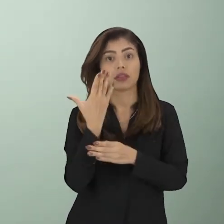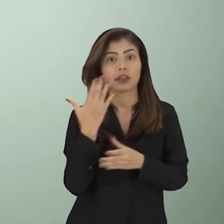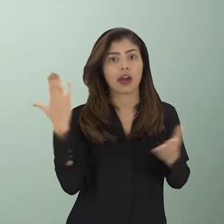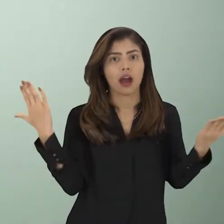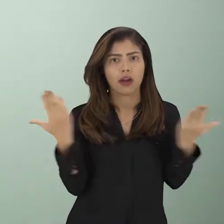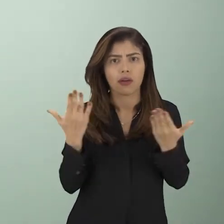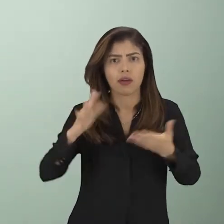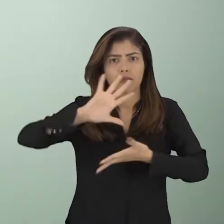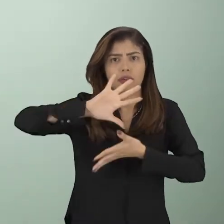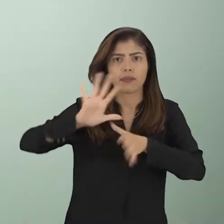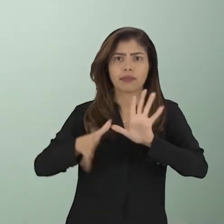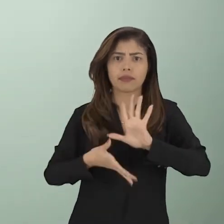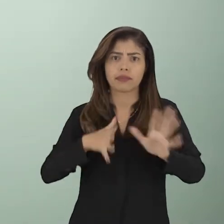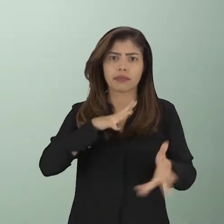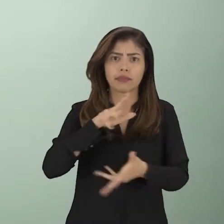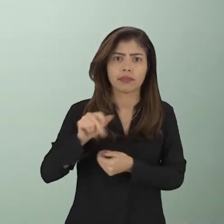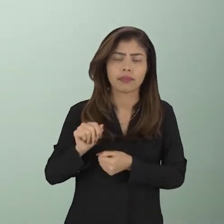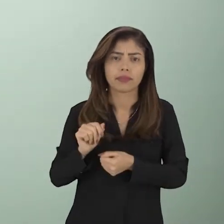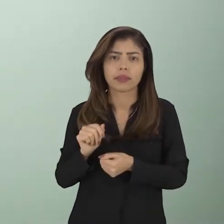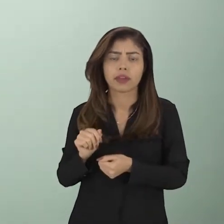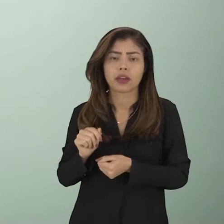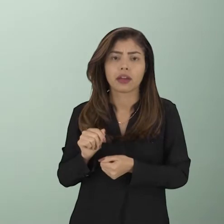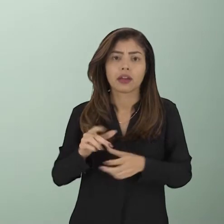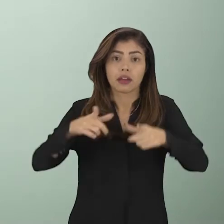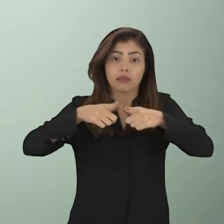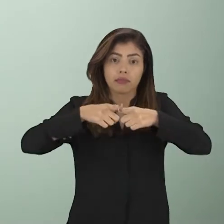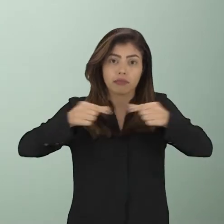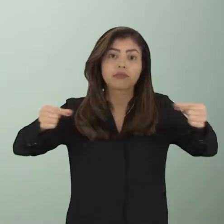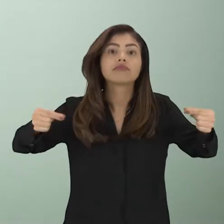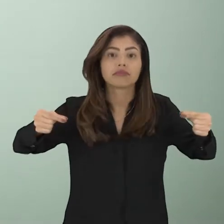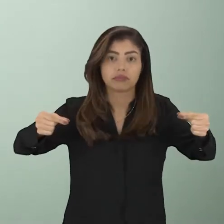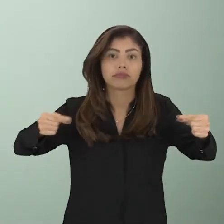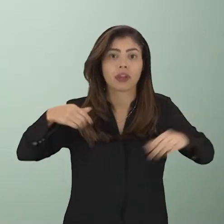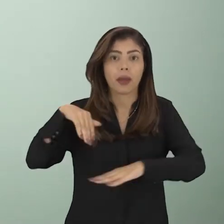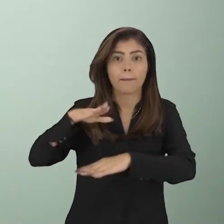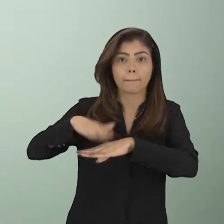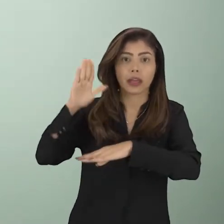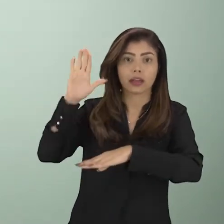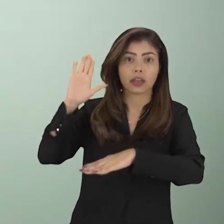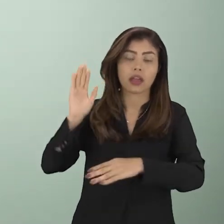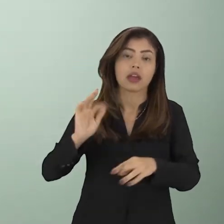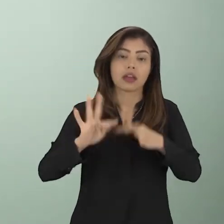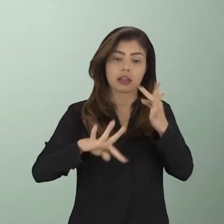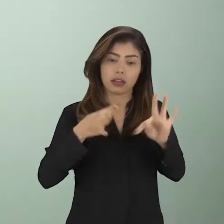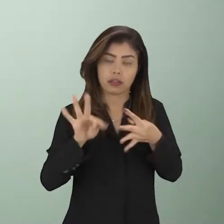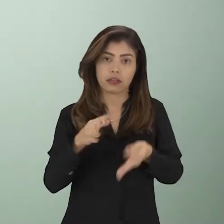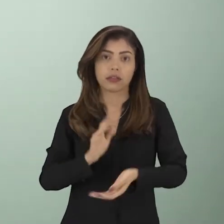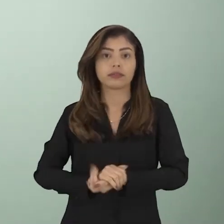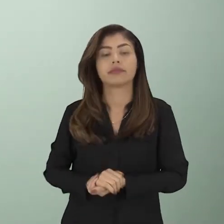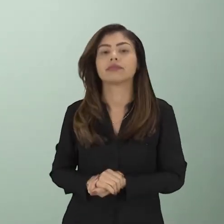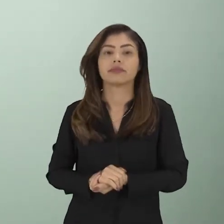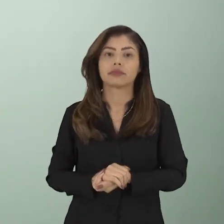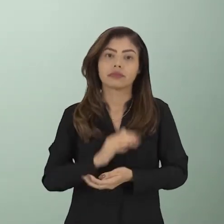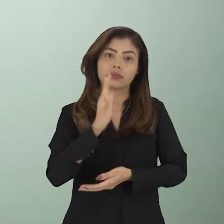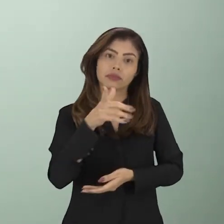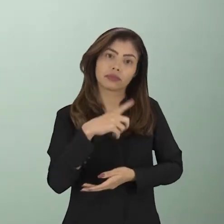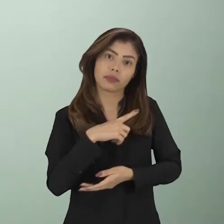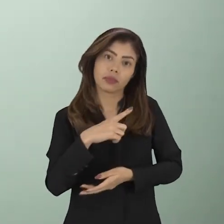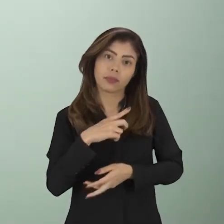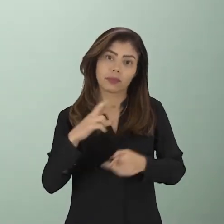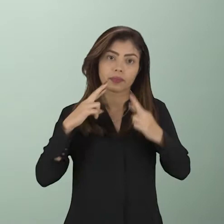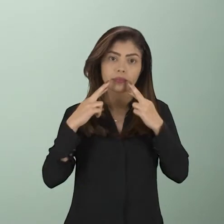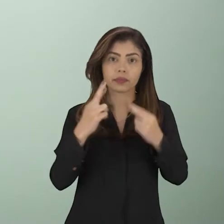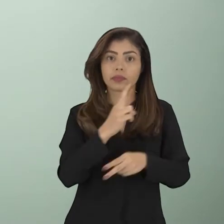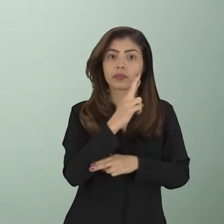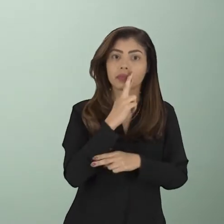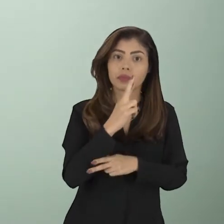com a pandemia, o Japão, que é um dos países com maior avanço tecnológico, já está, né, nos restaurantes já